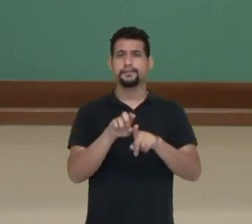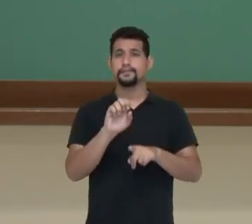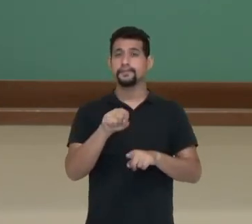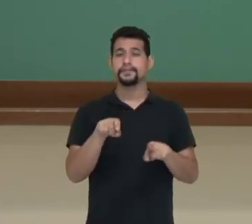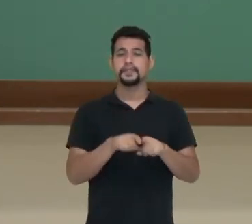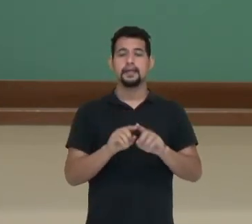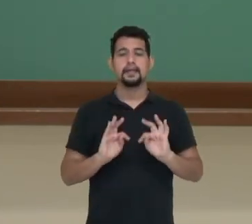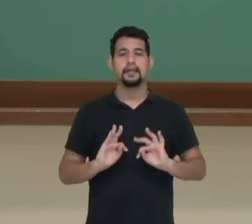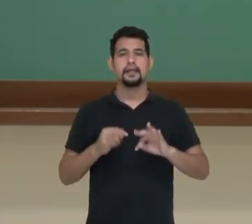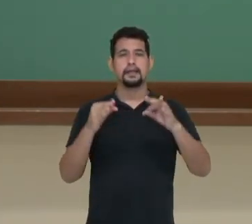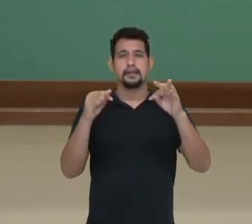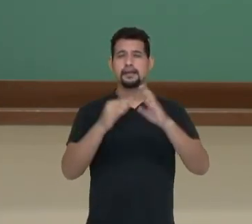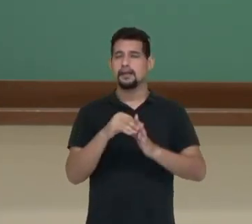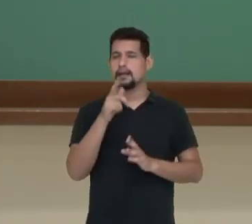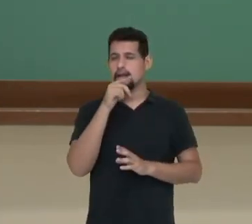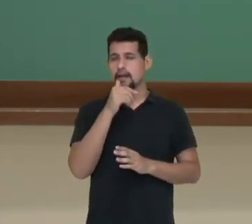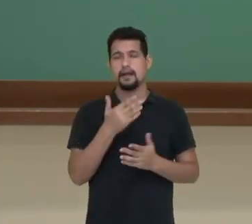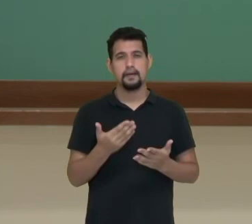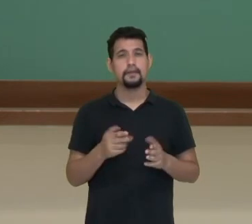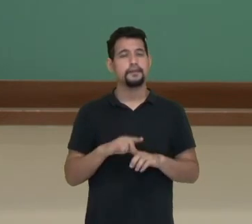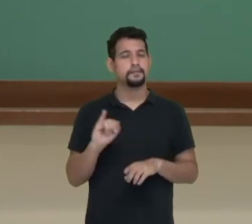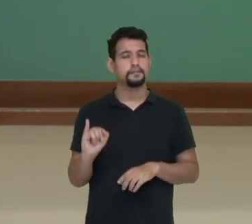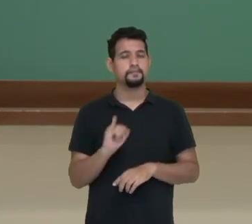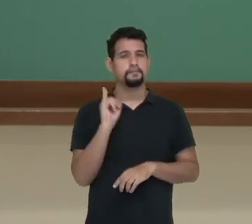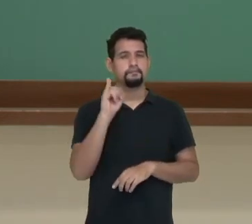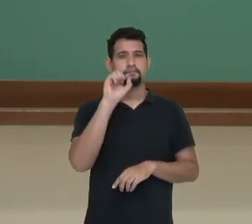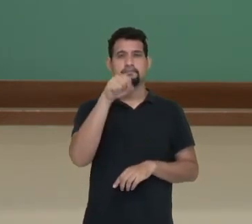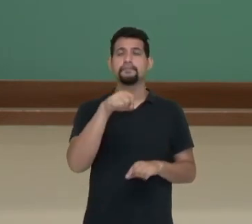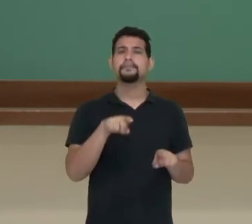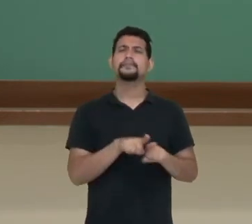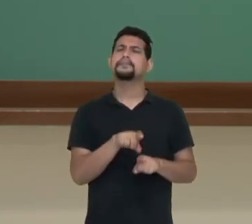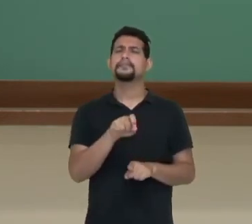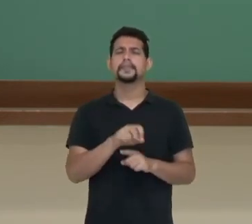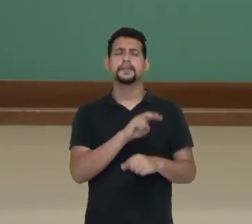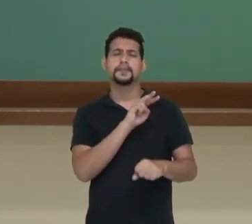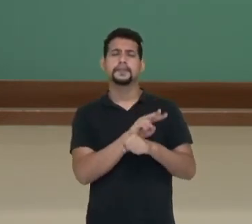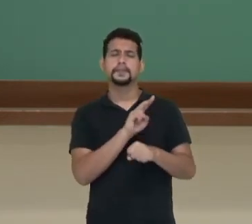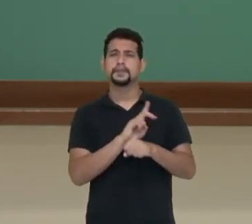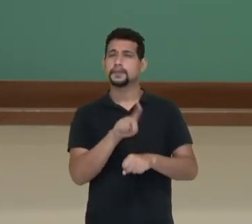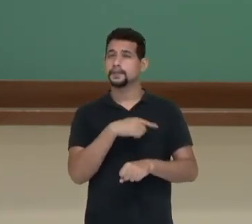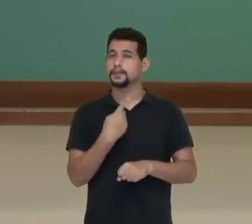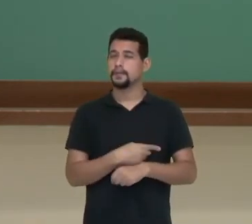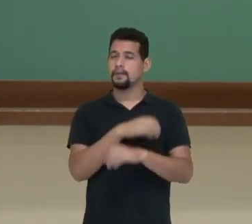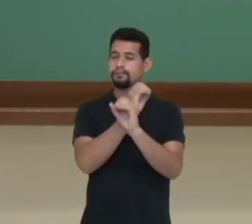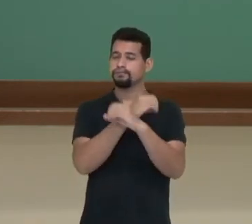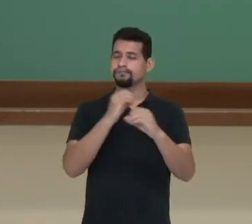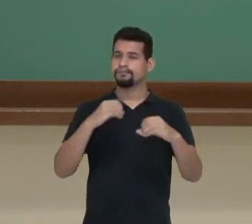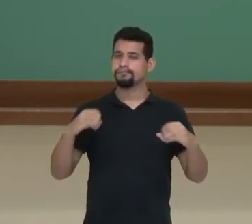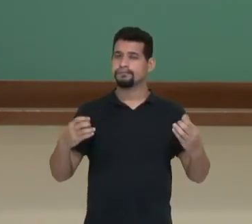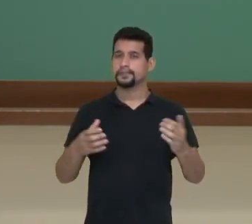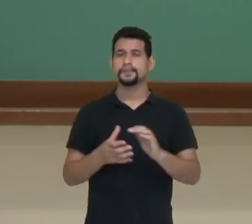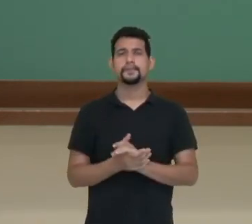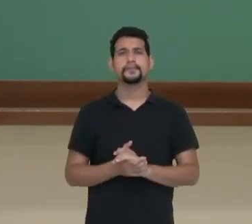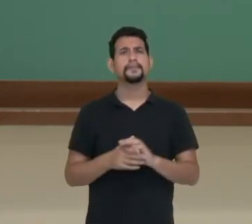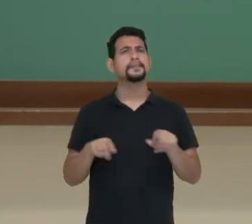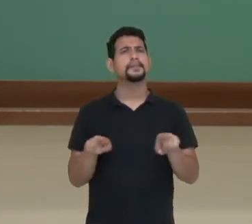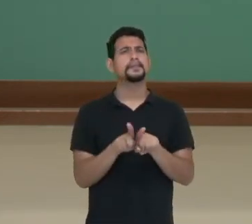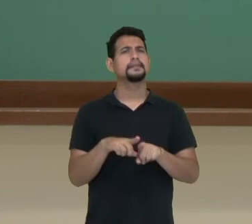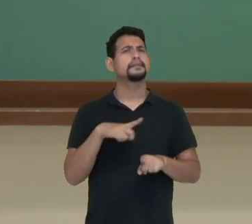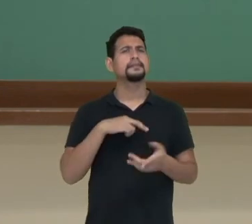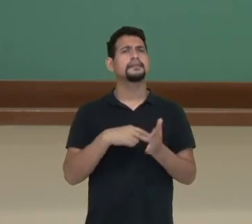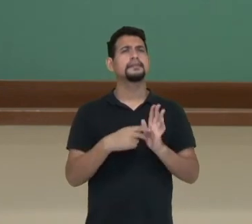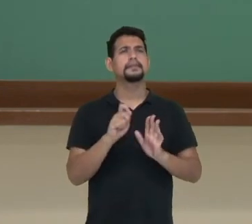de tecnologia subaquática, muito importante aí para cuidar de nossos oceanos. E também ela